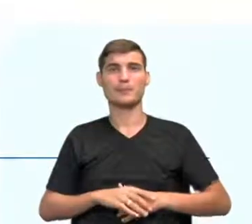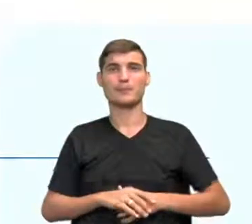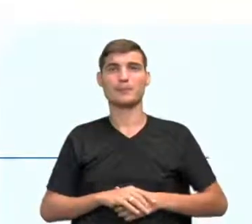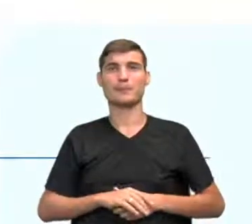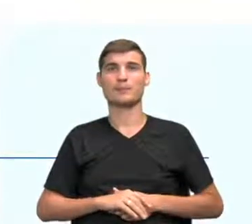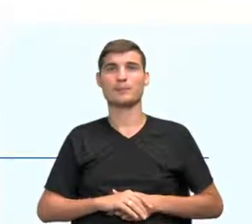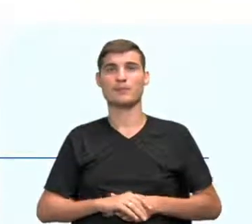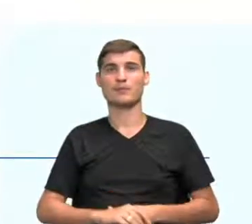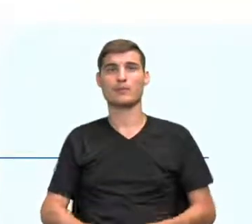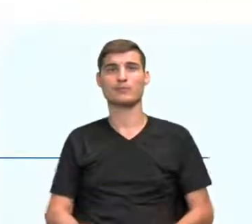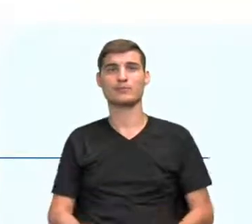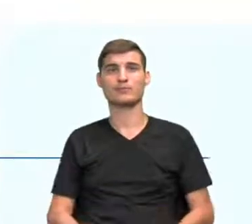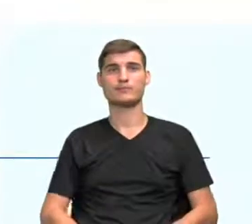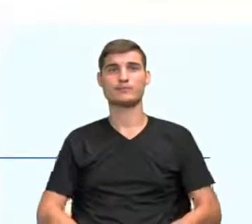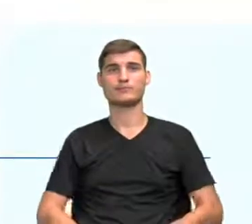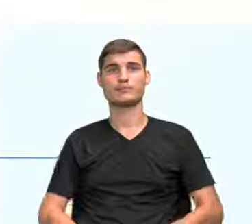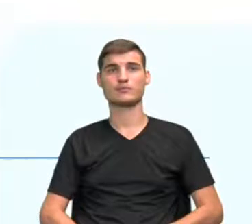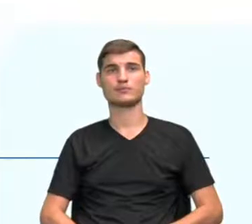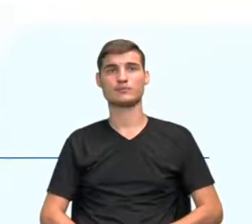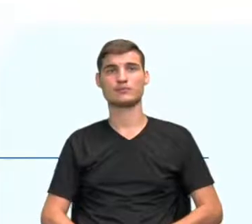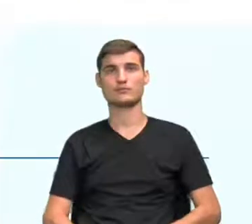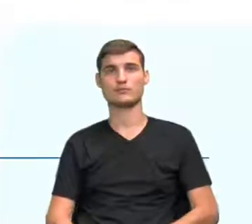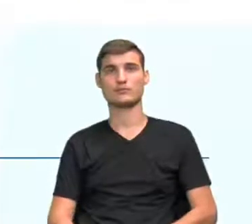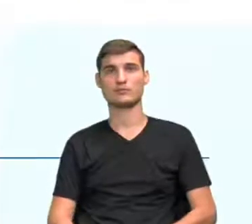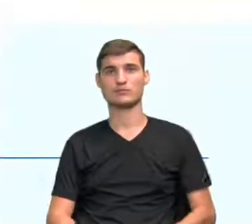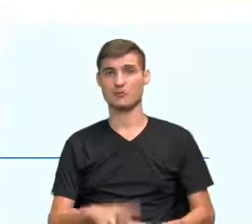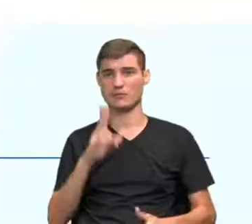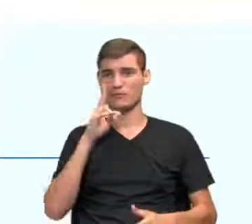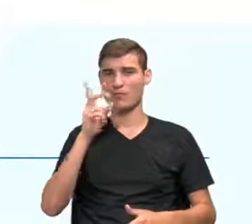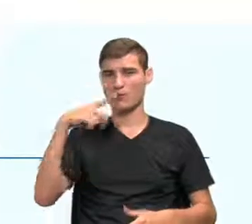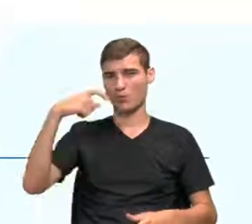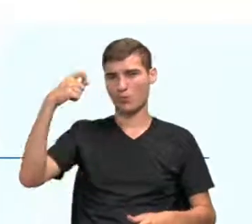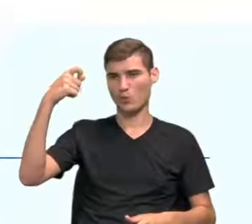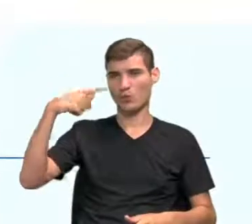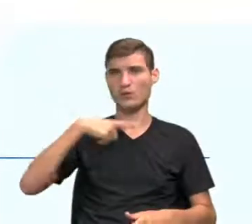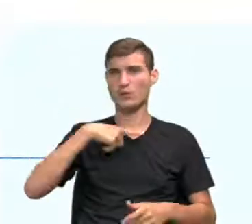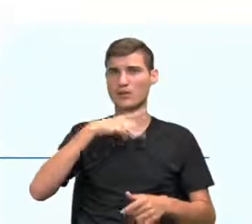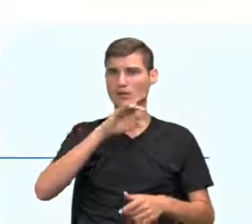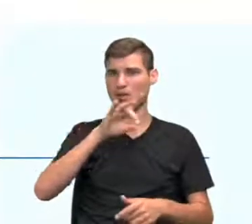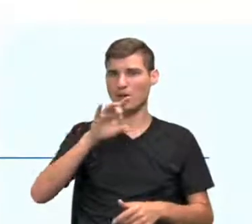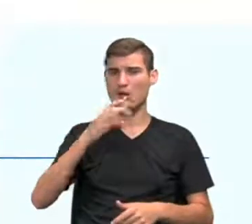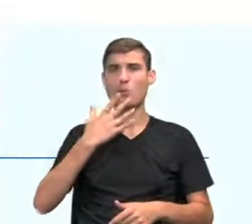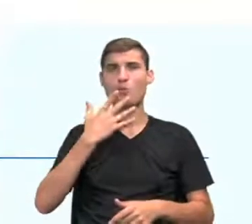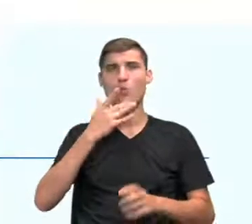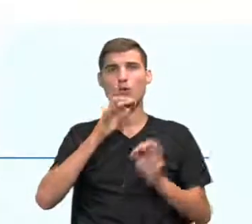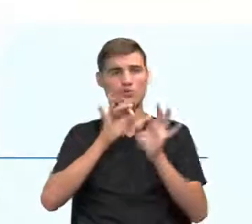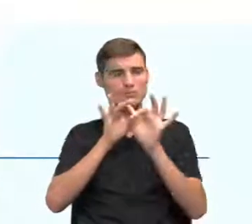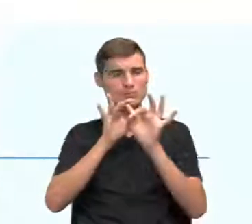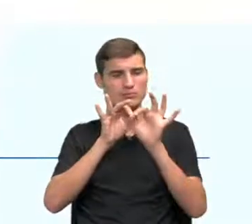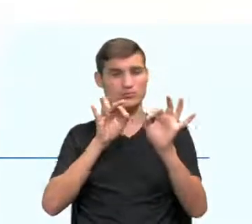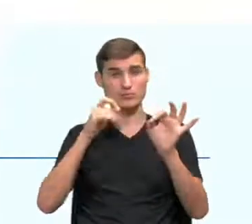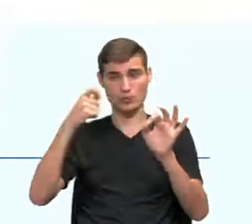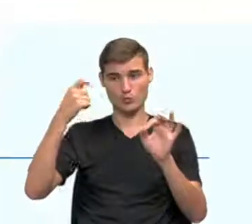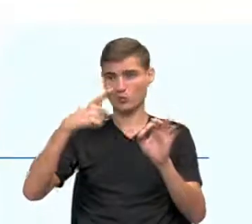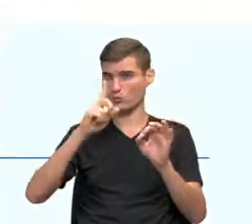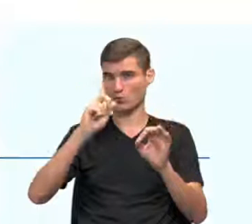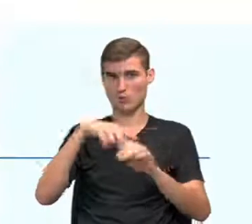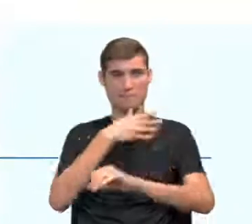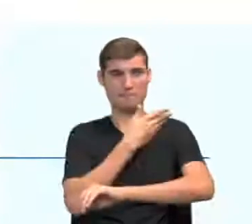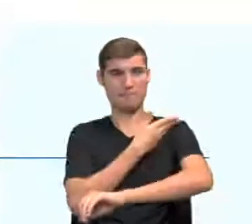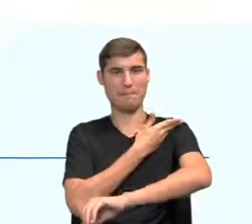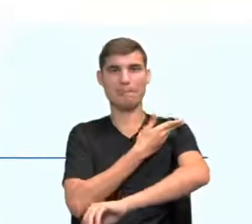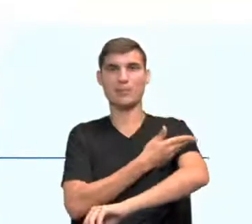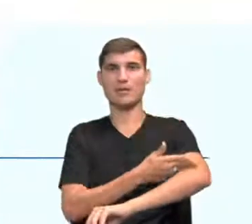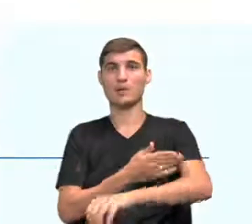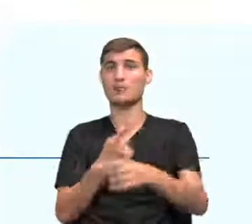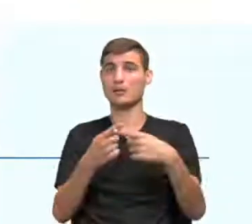luz visível, a gente tem também, cada cor tem um determinado comprimento de onda. A luz não é branca à toa, a luz é